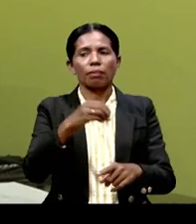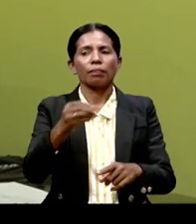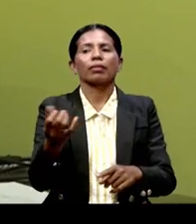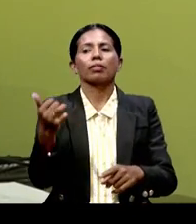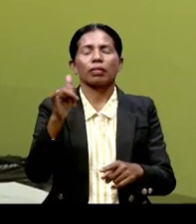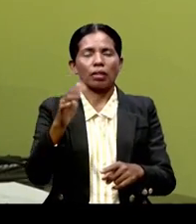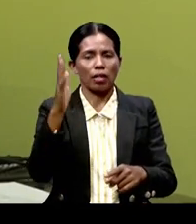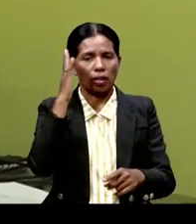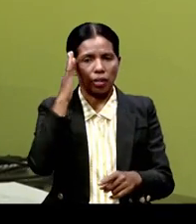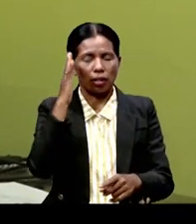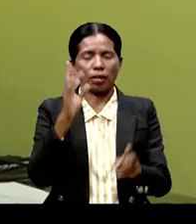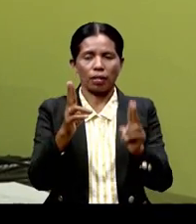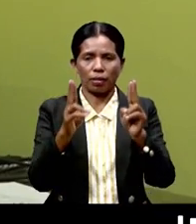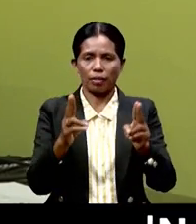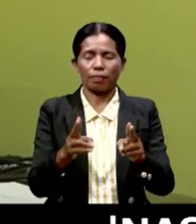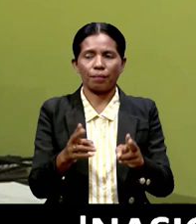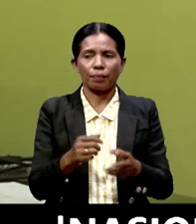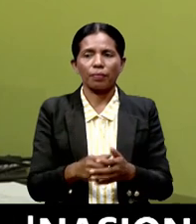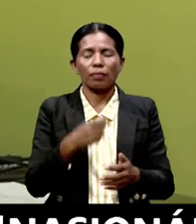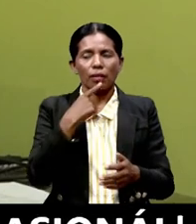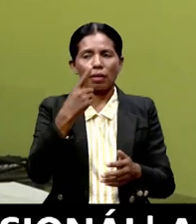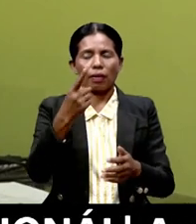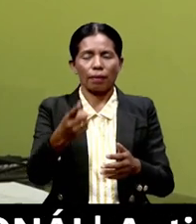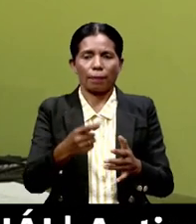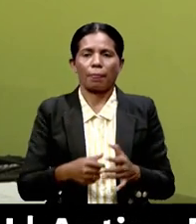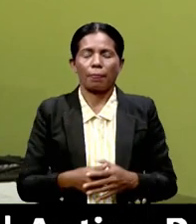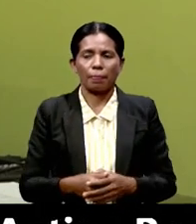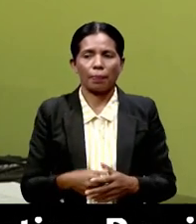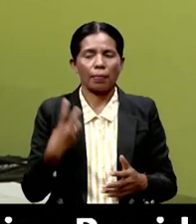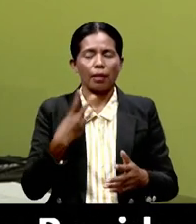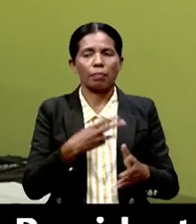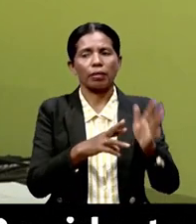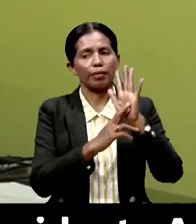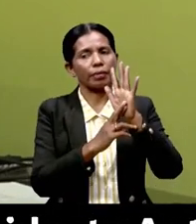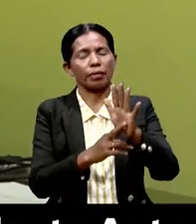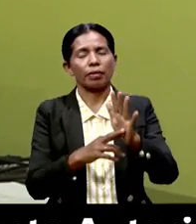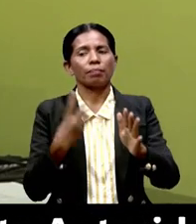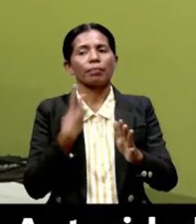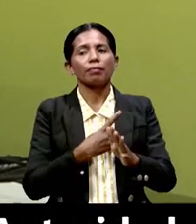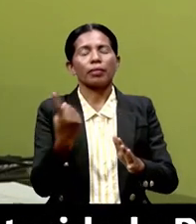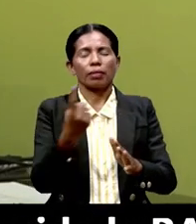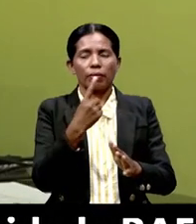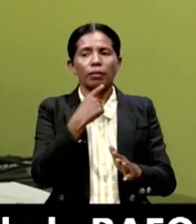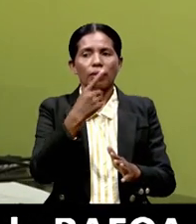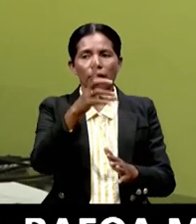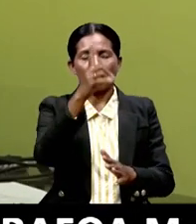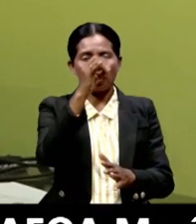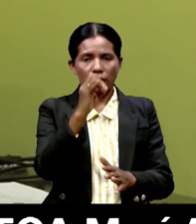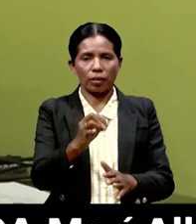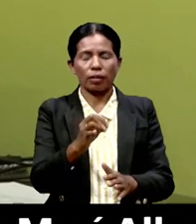irá atender lá. Né, tu de angata que entrevista selo, a minha relatora e selo, que sempre de angata que é de lara, né? E